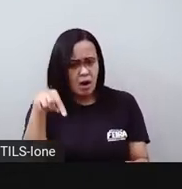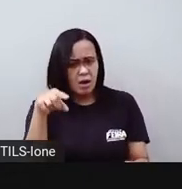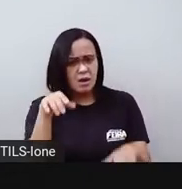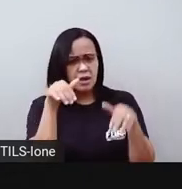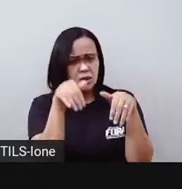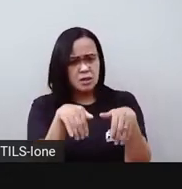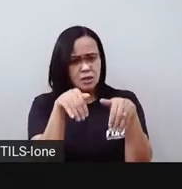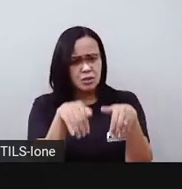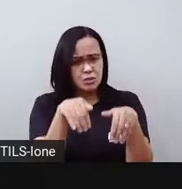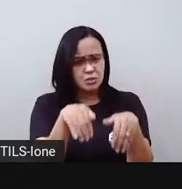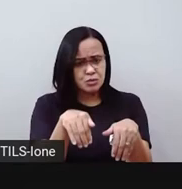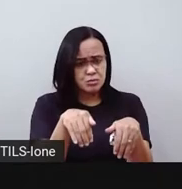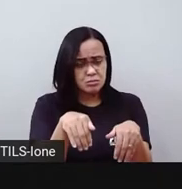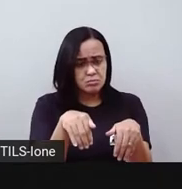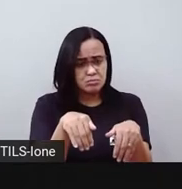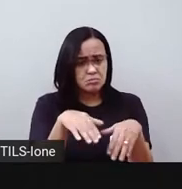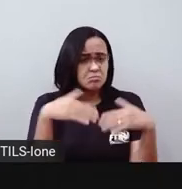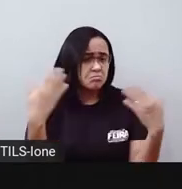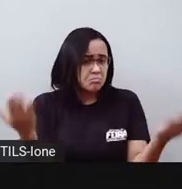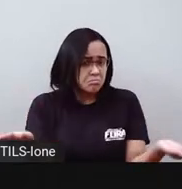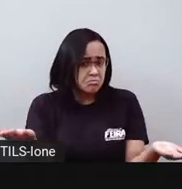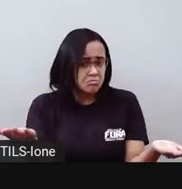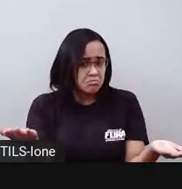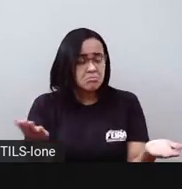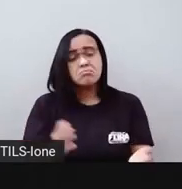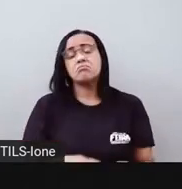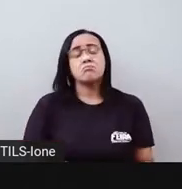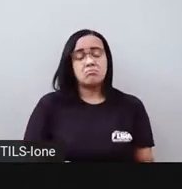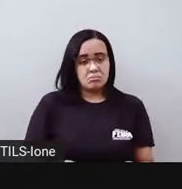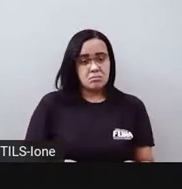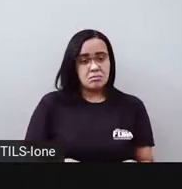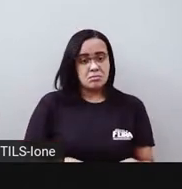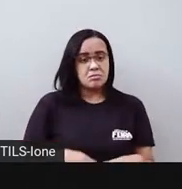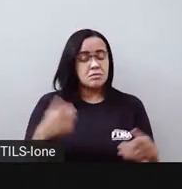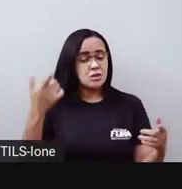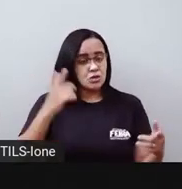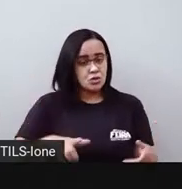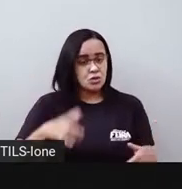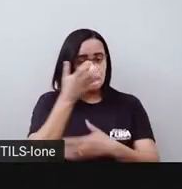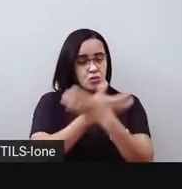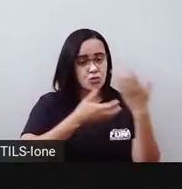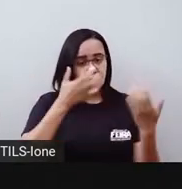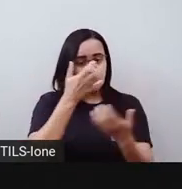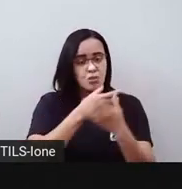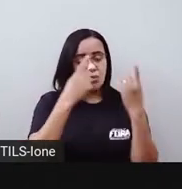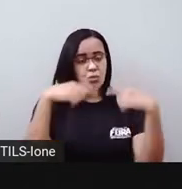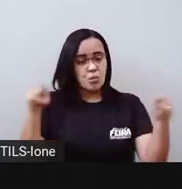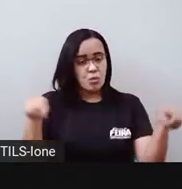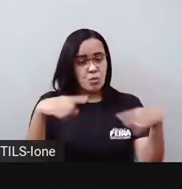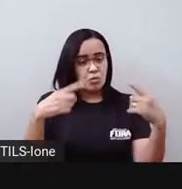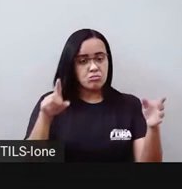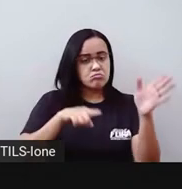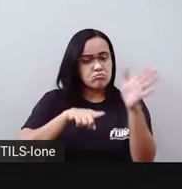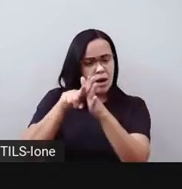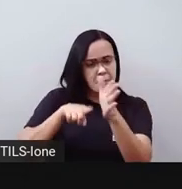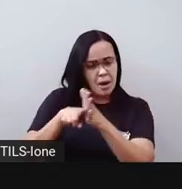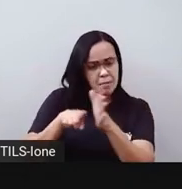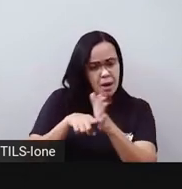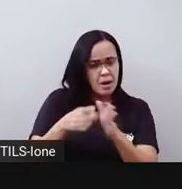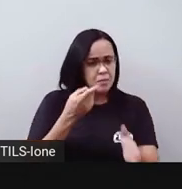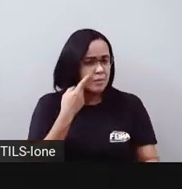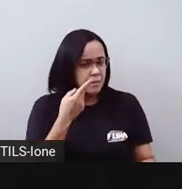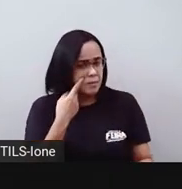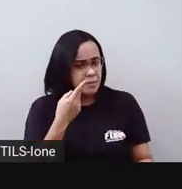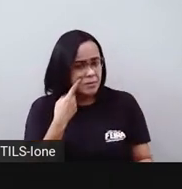gente? E aí? Vamos cantar a música para ele e perguntar para ver se foi ele que pegou